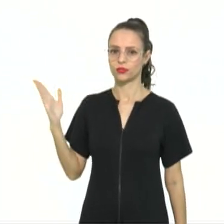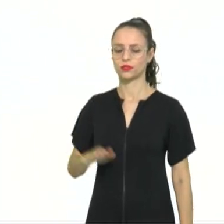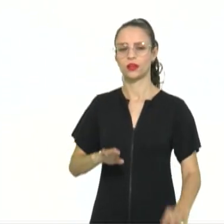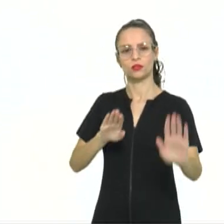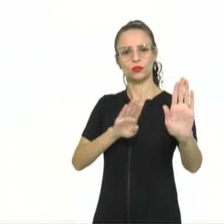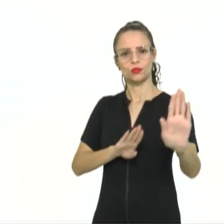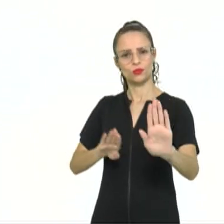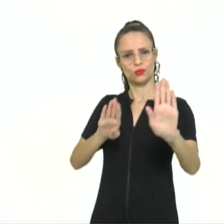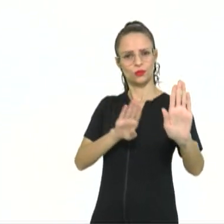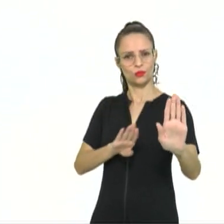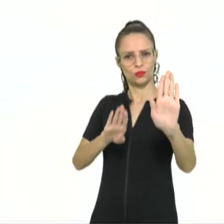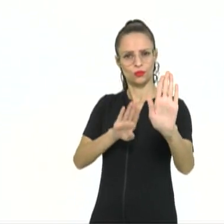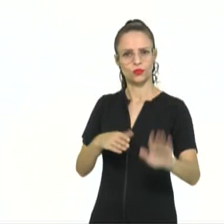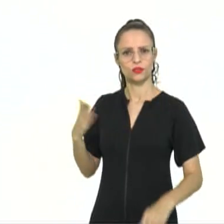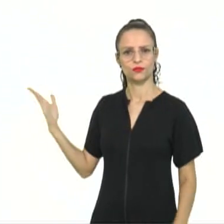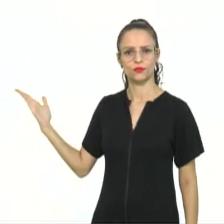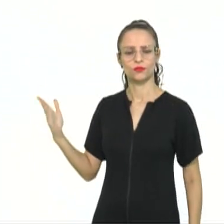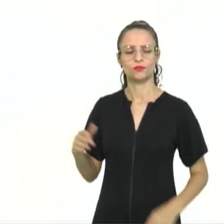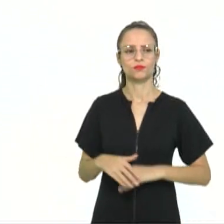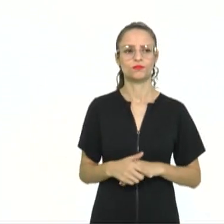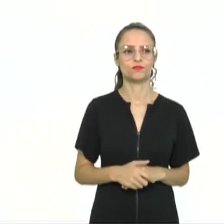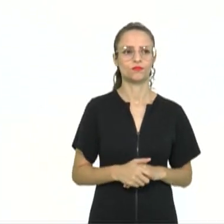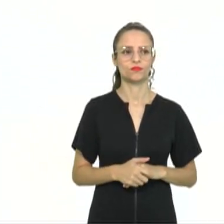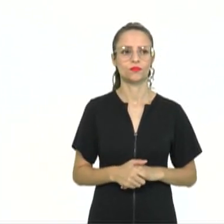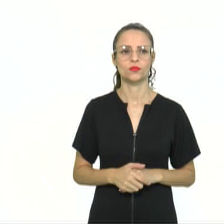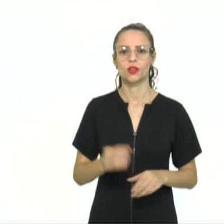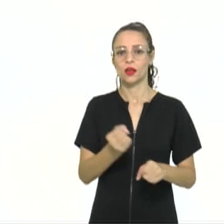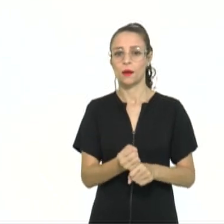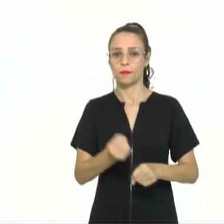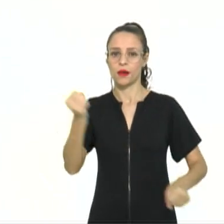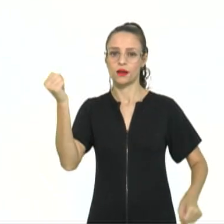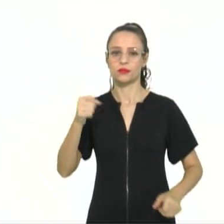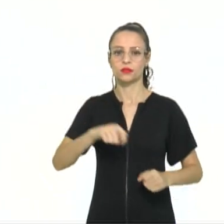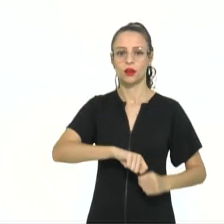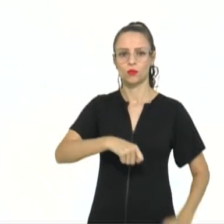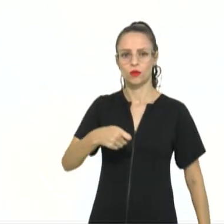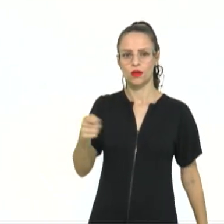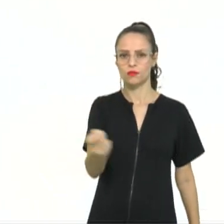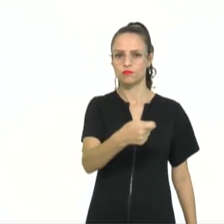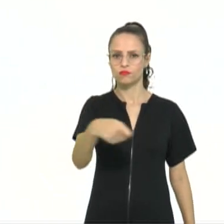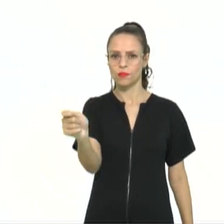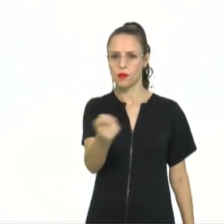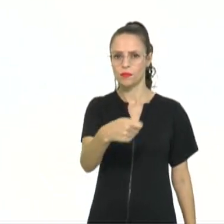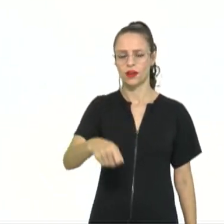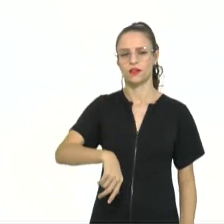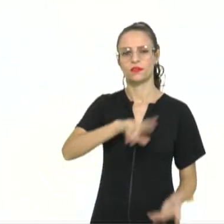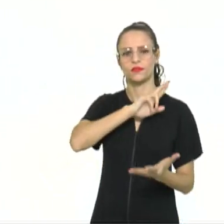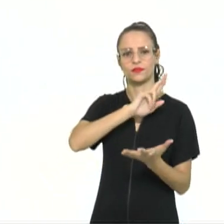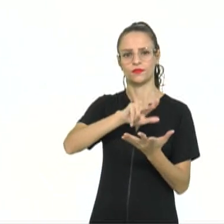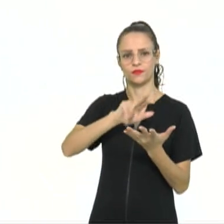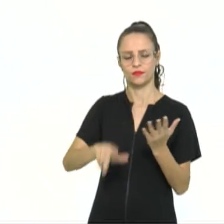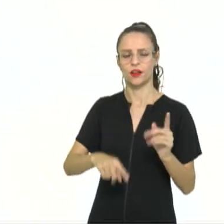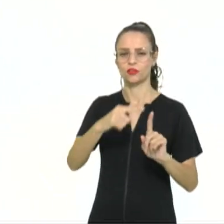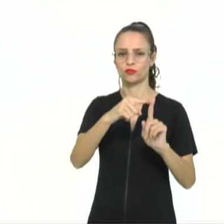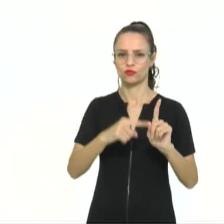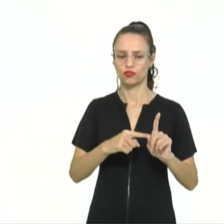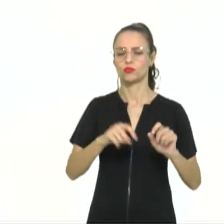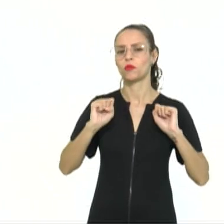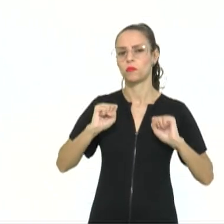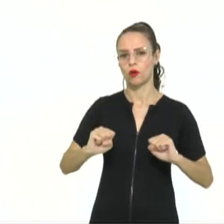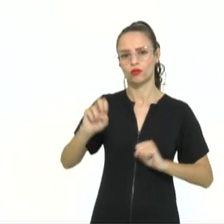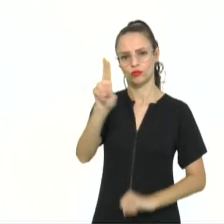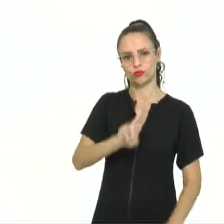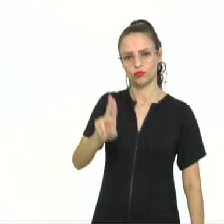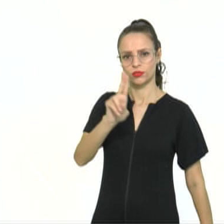Fu, retratado nas animações aqui para vocês, né? Então são bastões, são espadas, são vários estilos distintos de armas, né, que podem